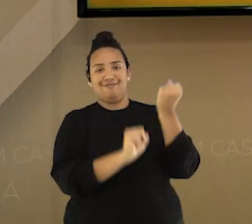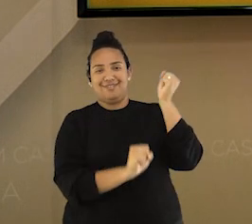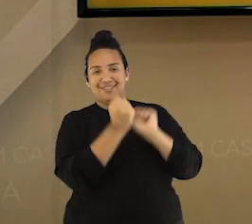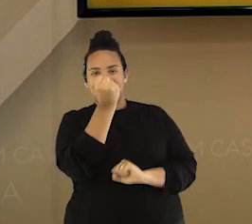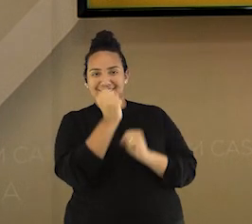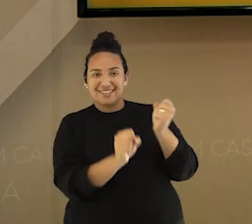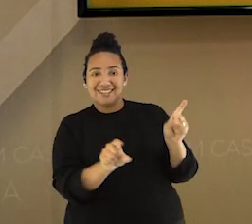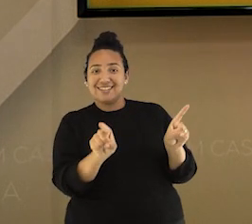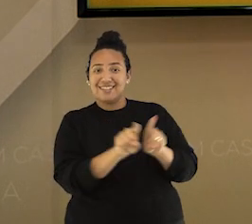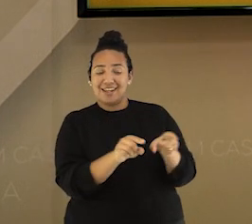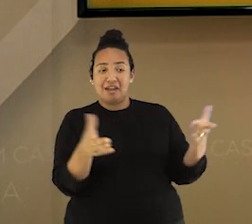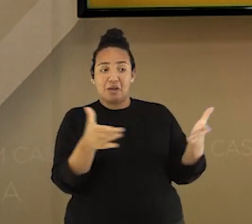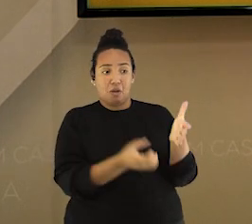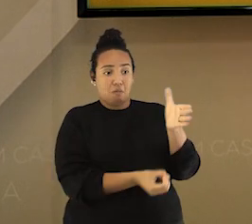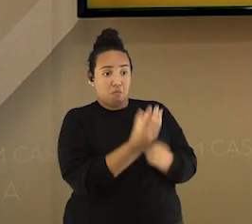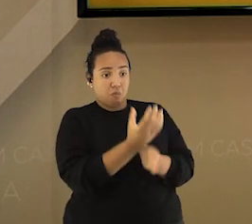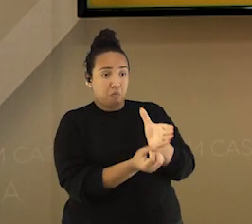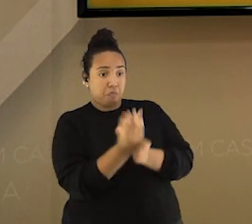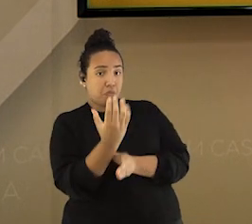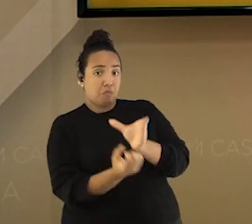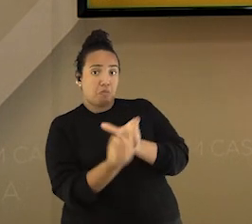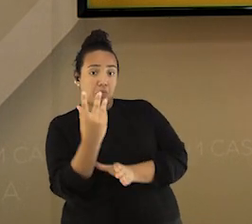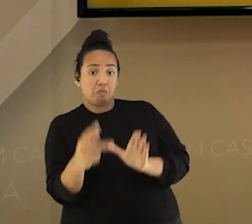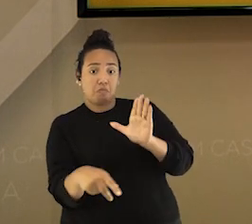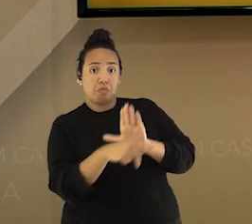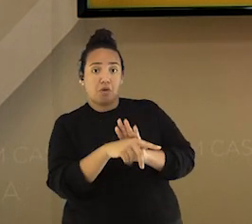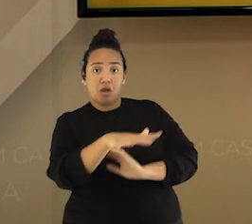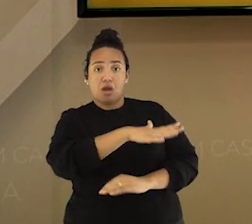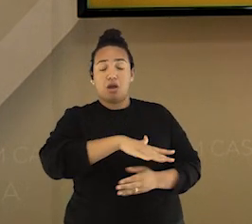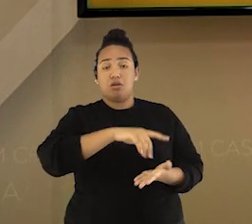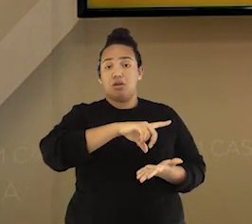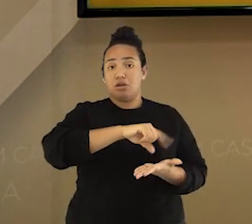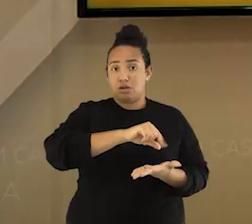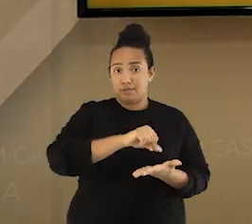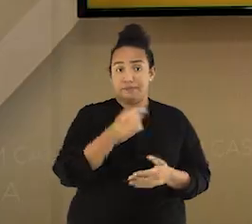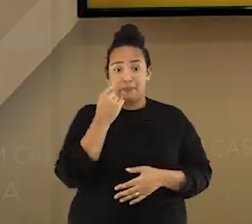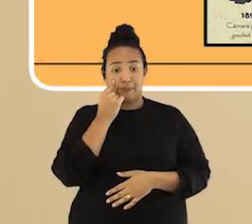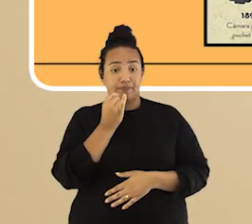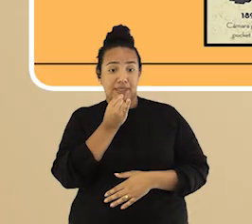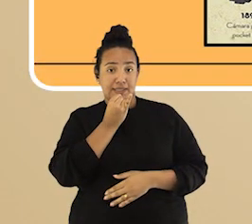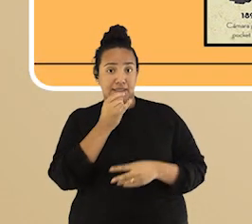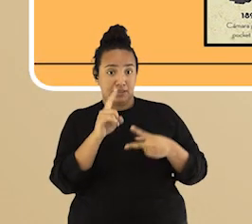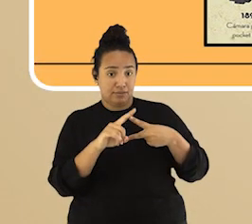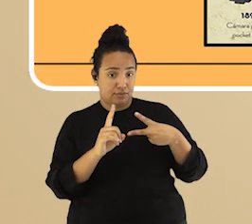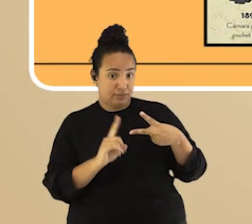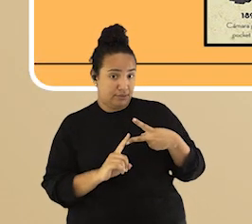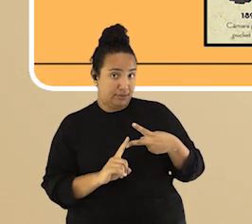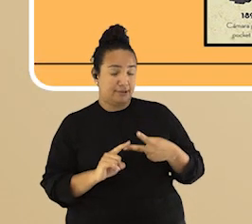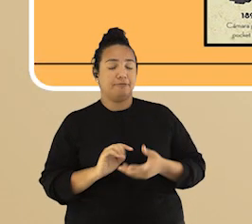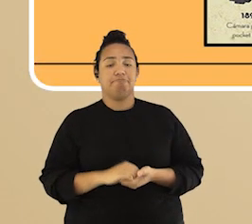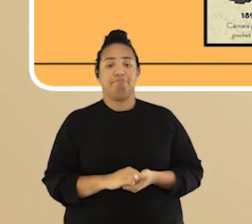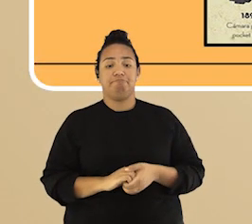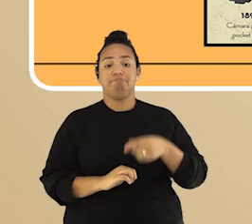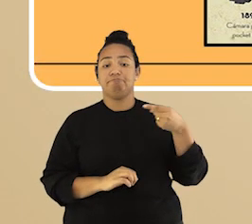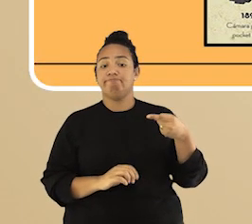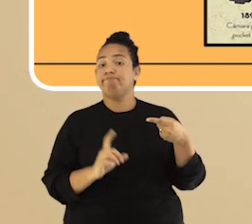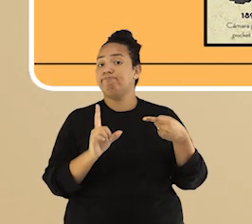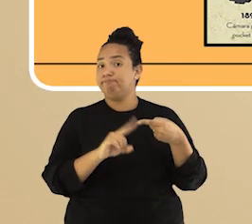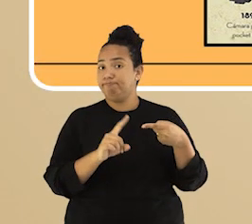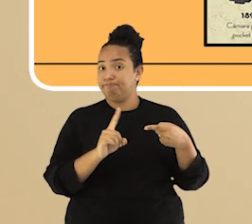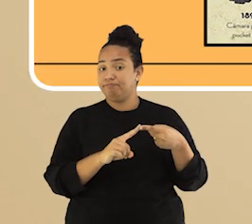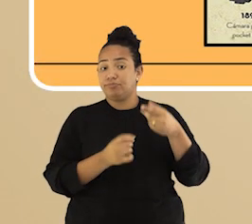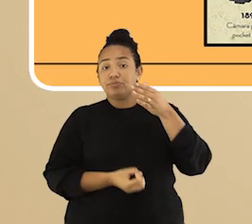o modo de produção capitalista. Vou citar dois exemplos. O primeiro deles é a chegada